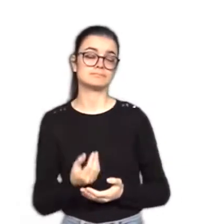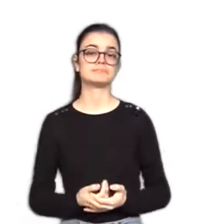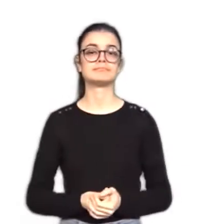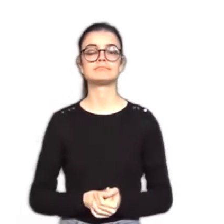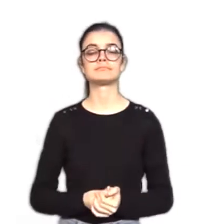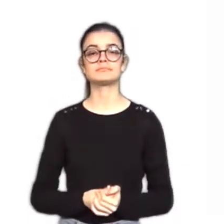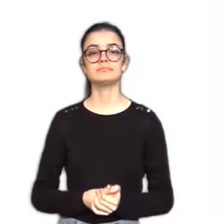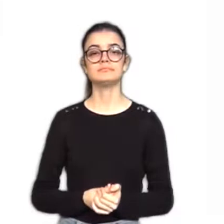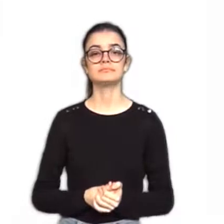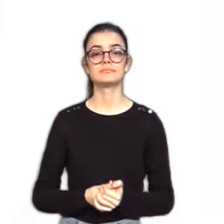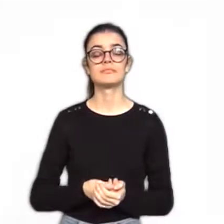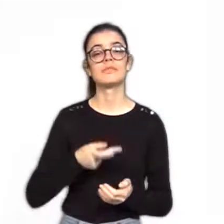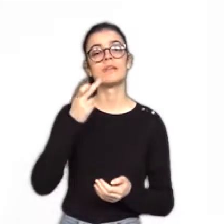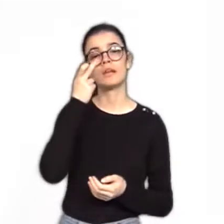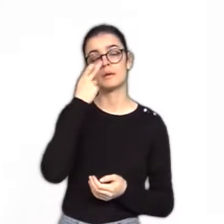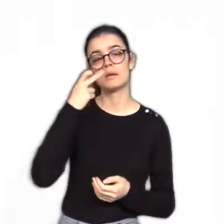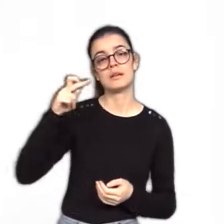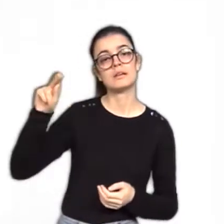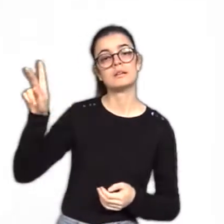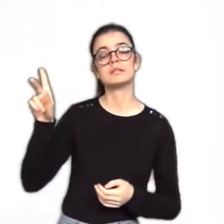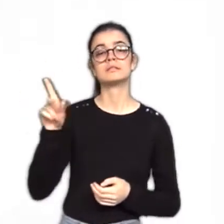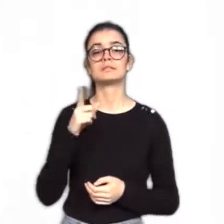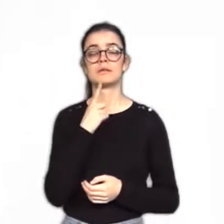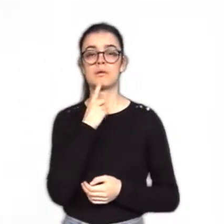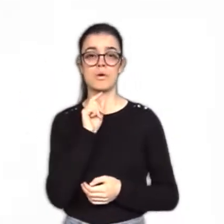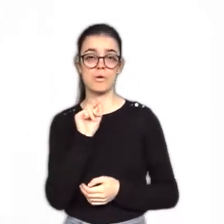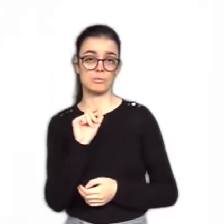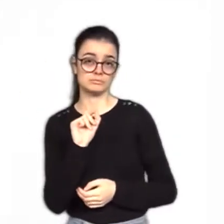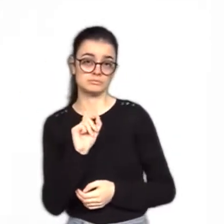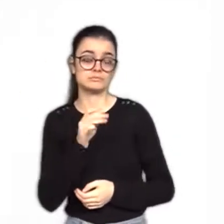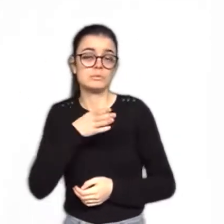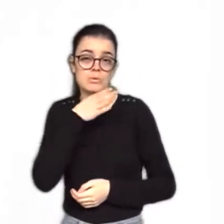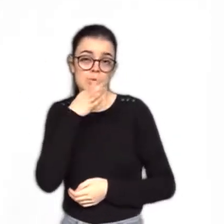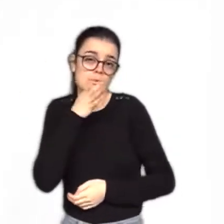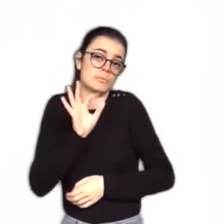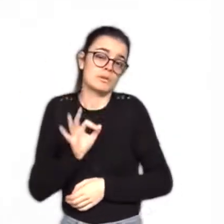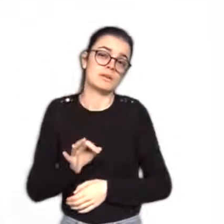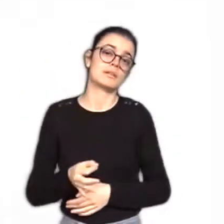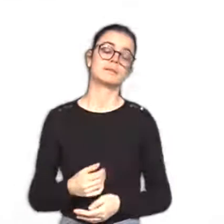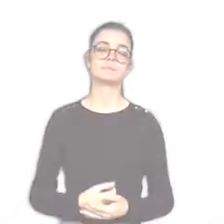Era e será sempre o comboio de lata.